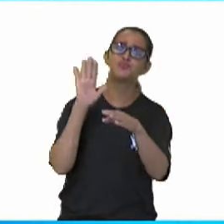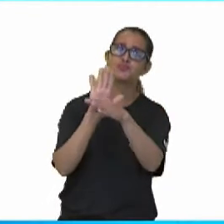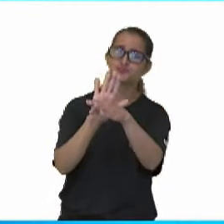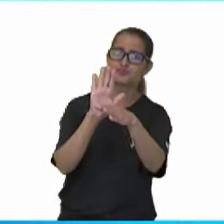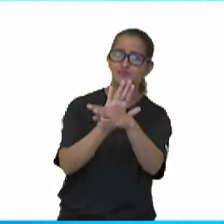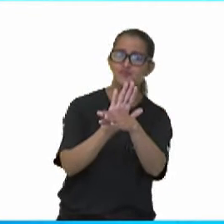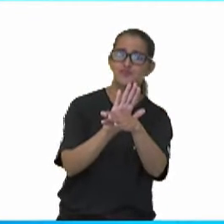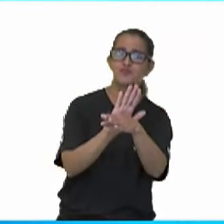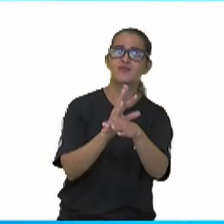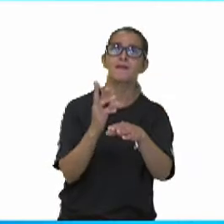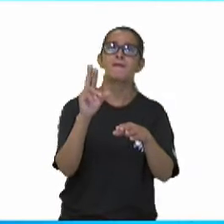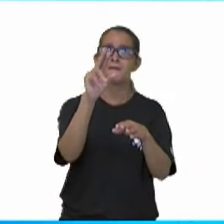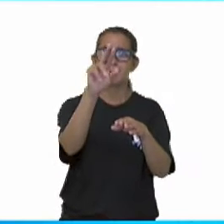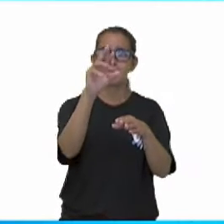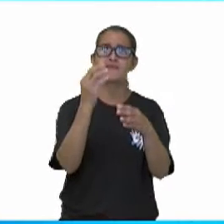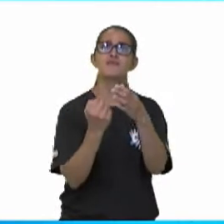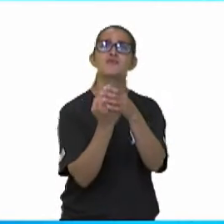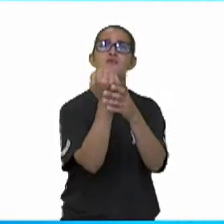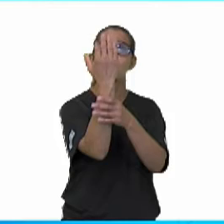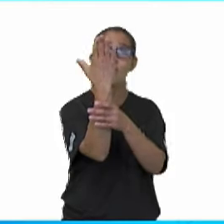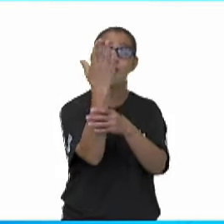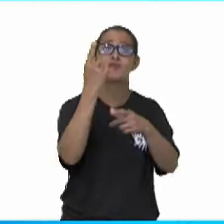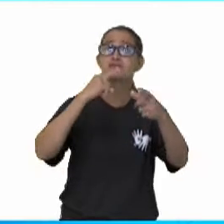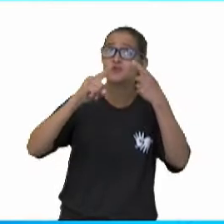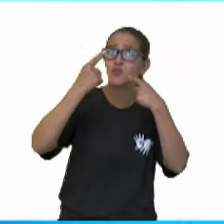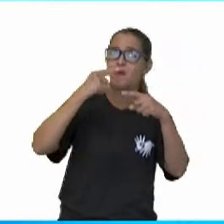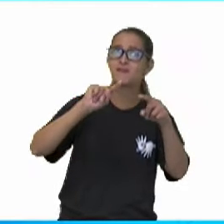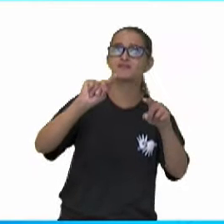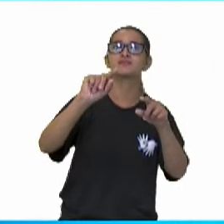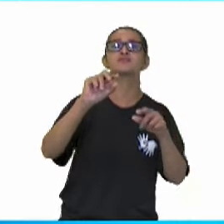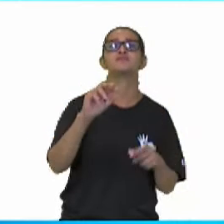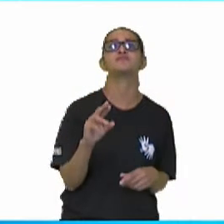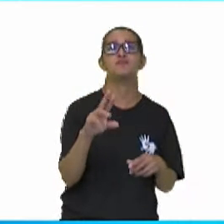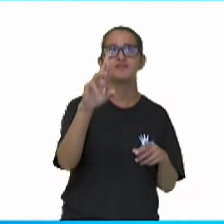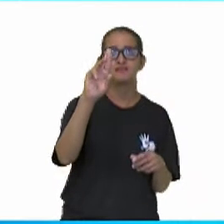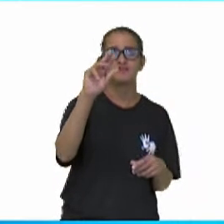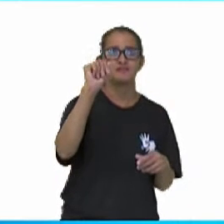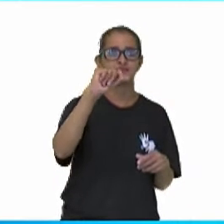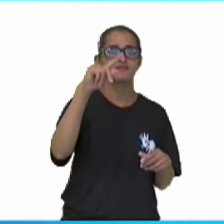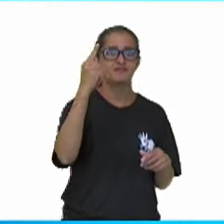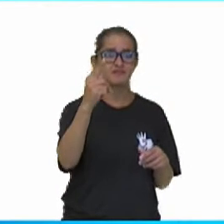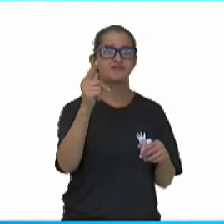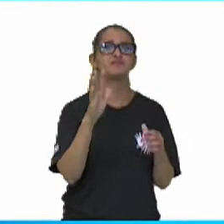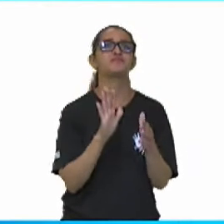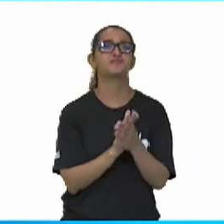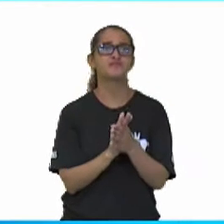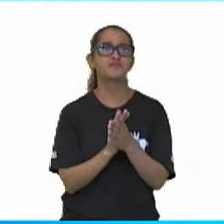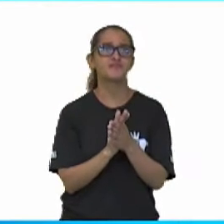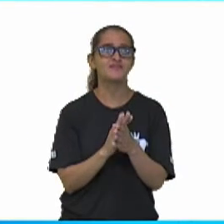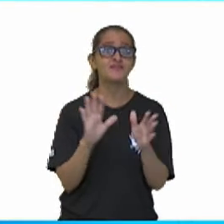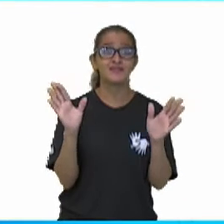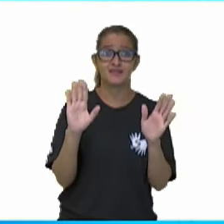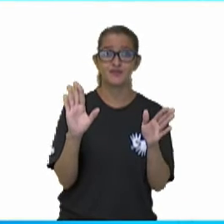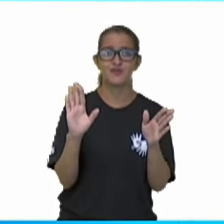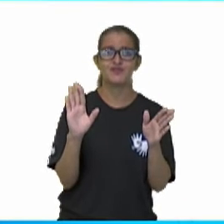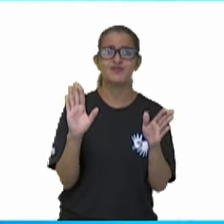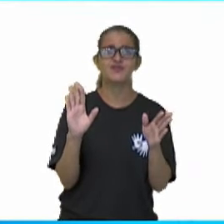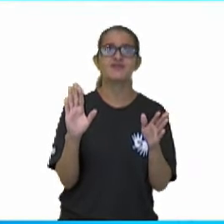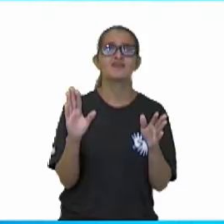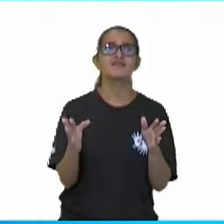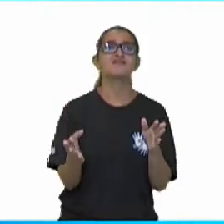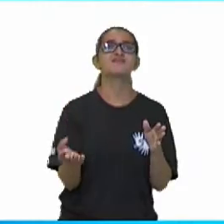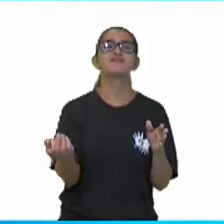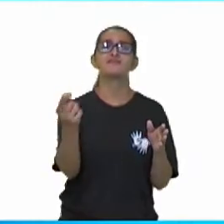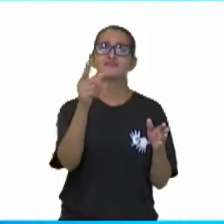Secretaria Municipal de Educação de Governador Valadares, SMED. Faremos neste momento um bate-papo